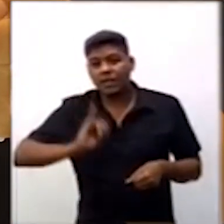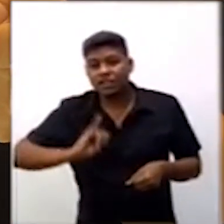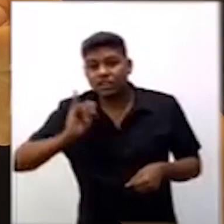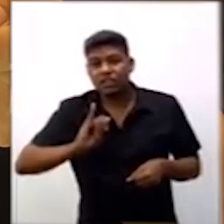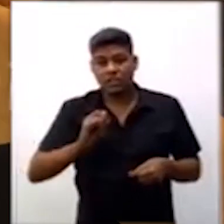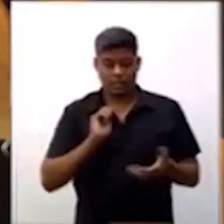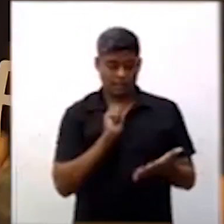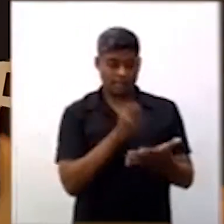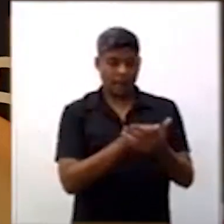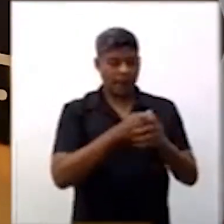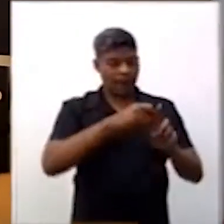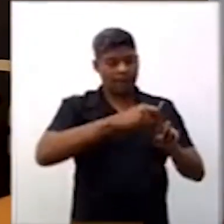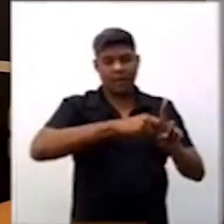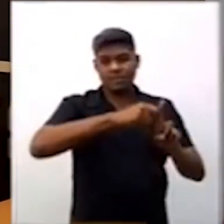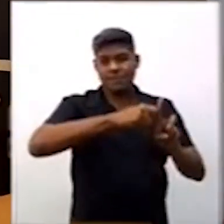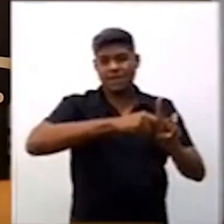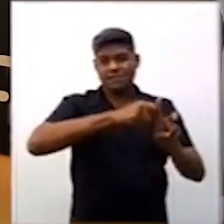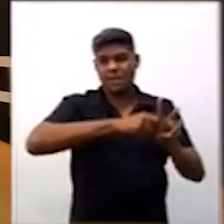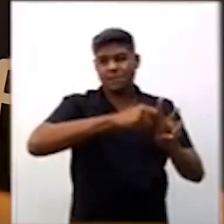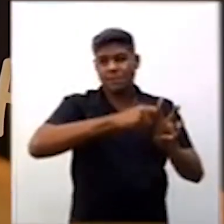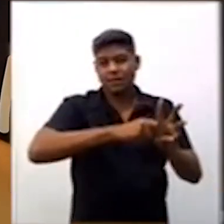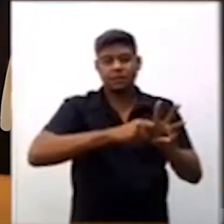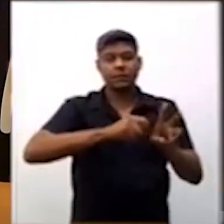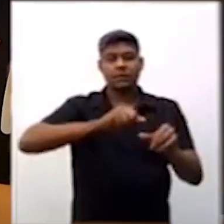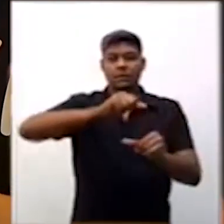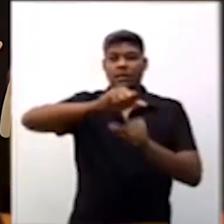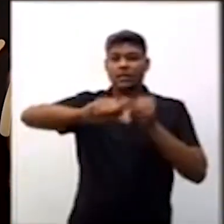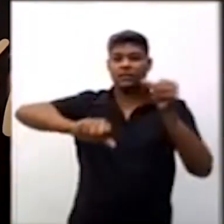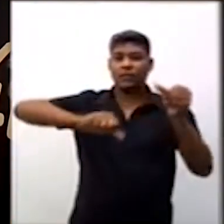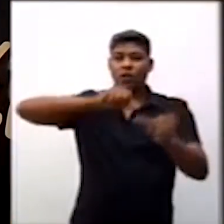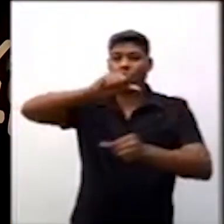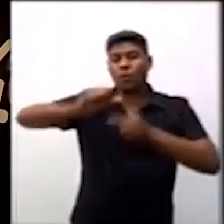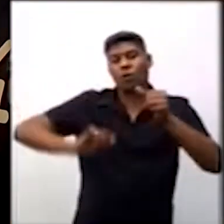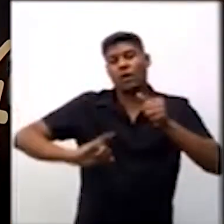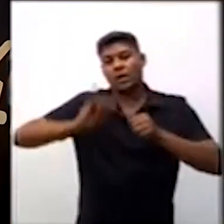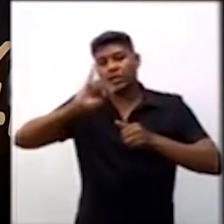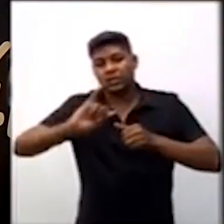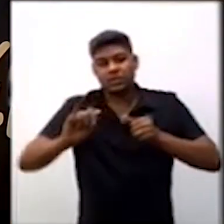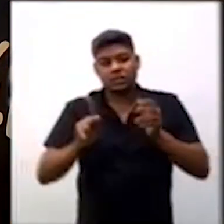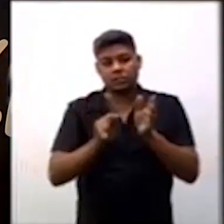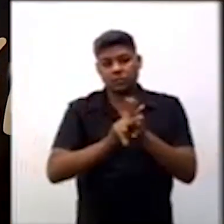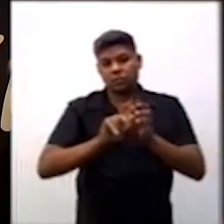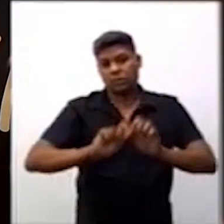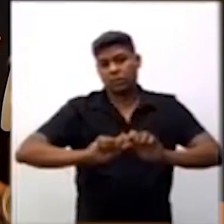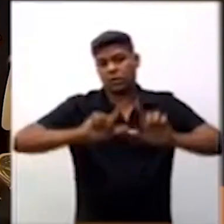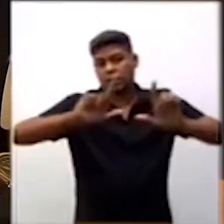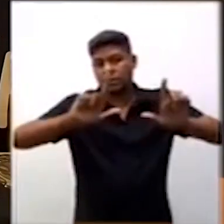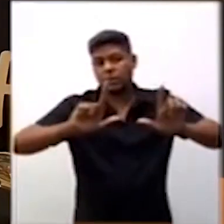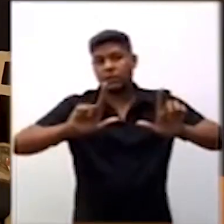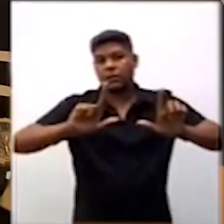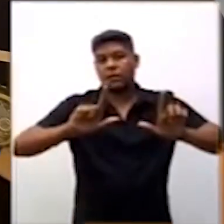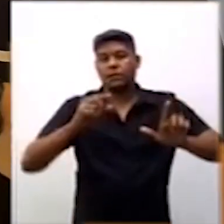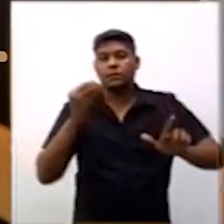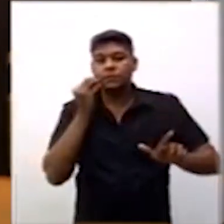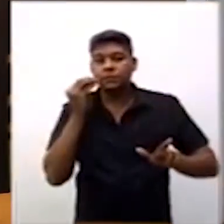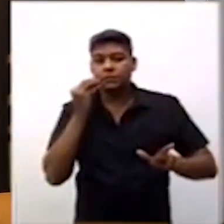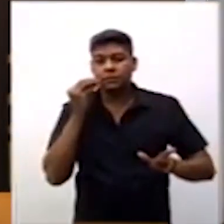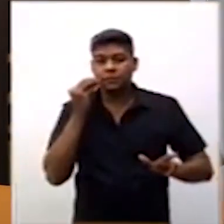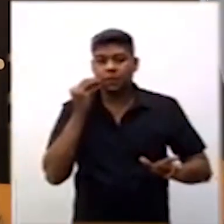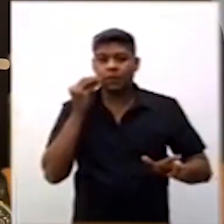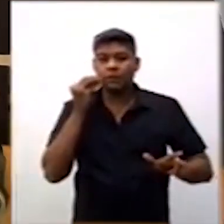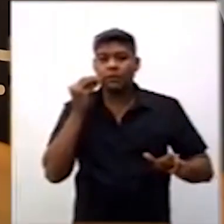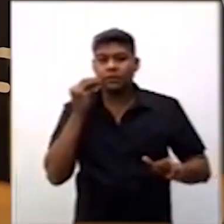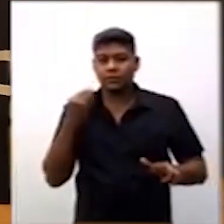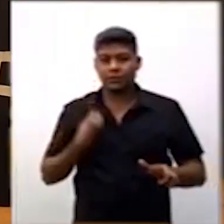você paga, que se transformou nos tipos de energia que fazem o aparelho funcionar. Então existe um gasto aí